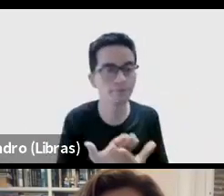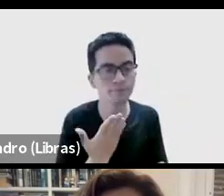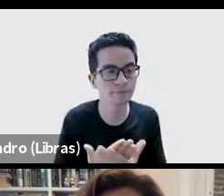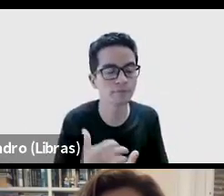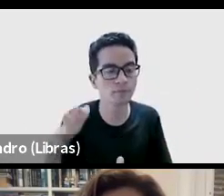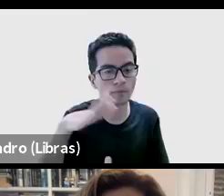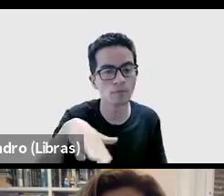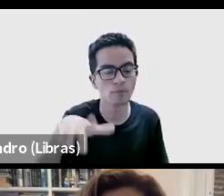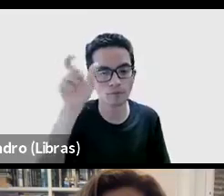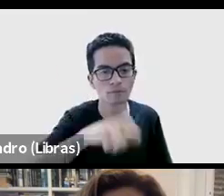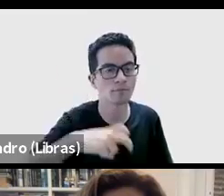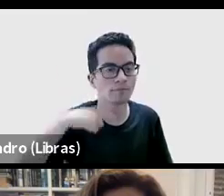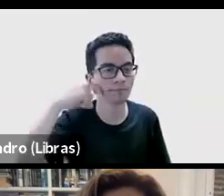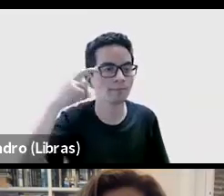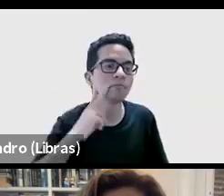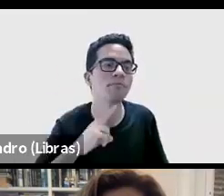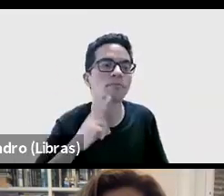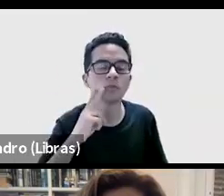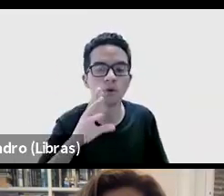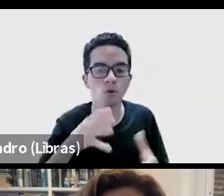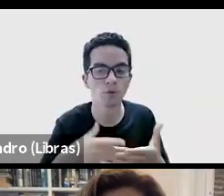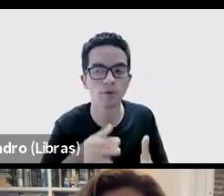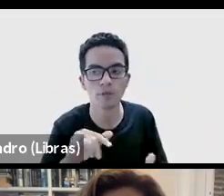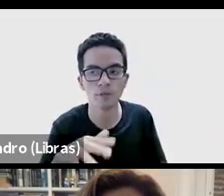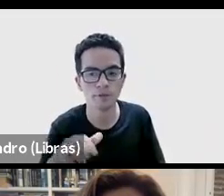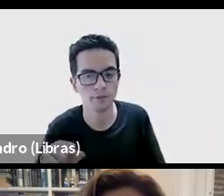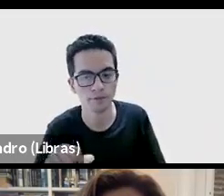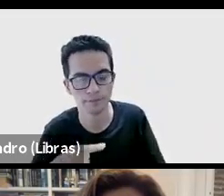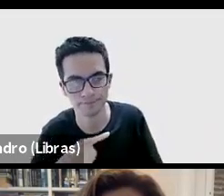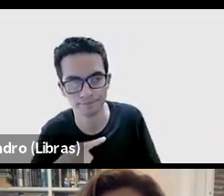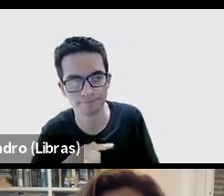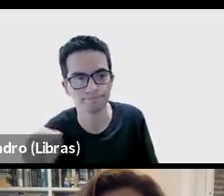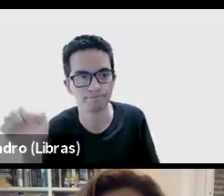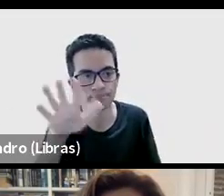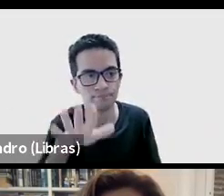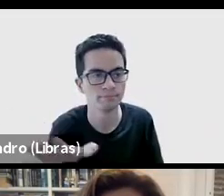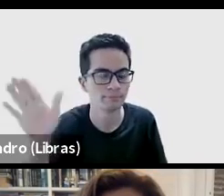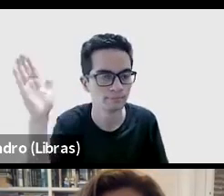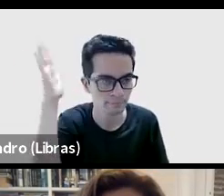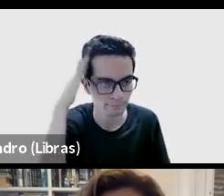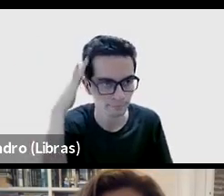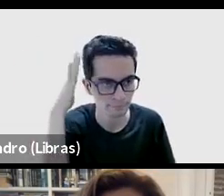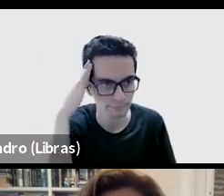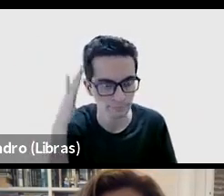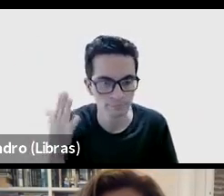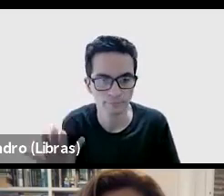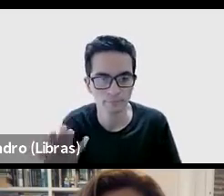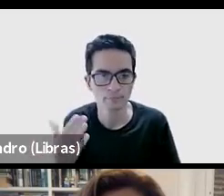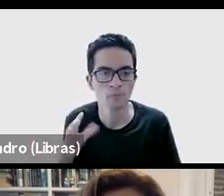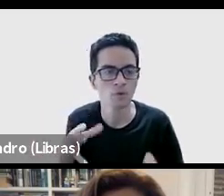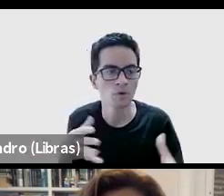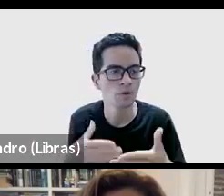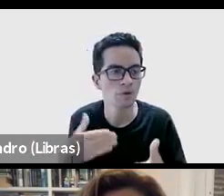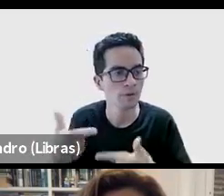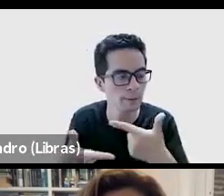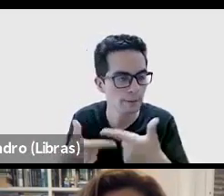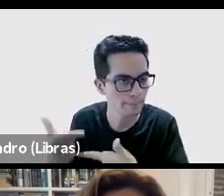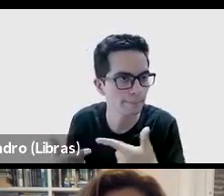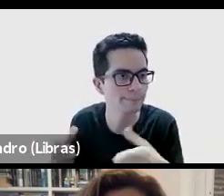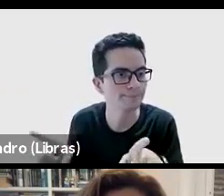negros, né, indígenas, né, na Europa, né, dos estudantes das classes trabalhadoras,